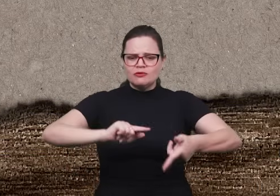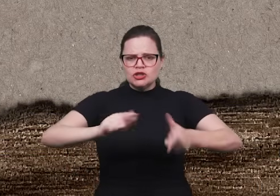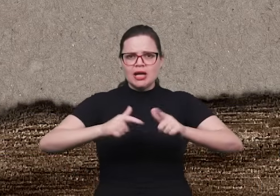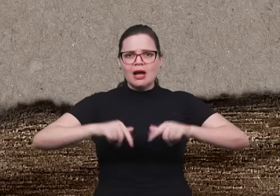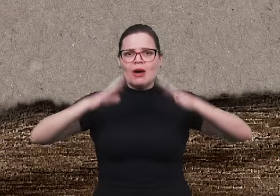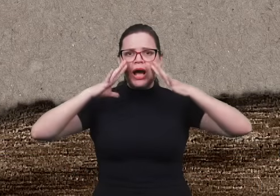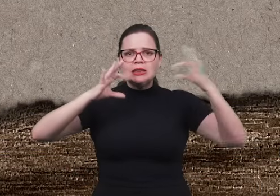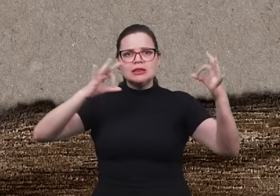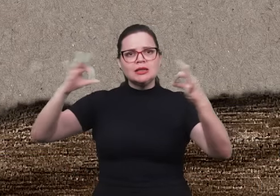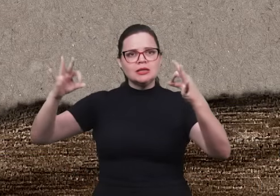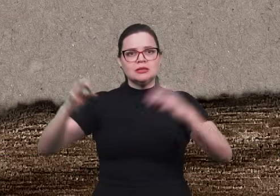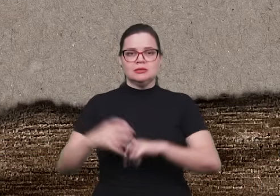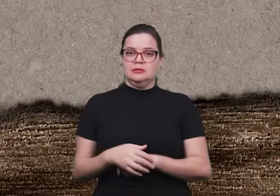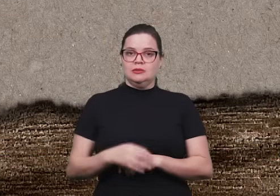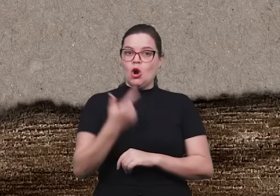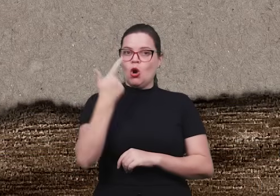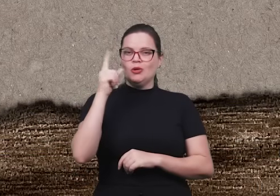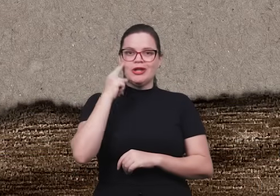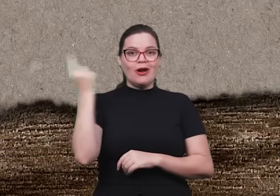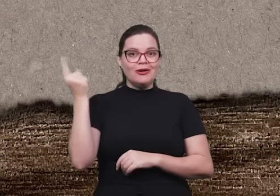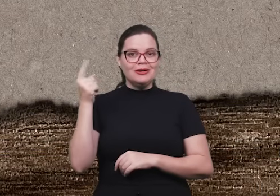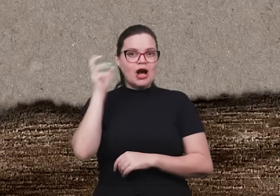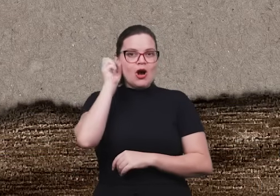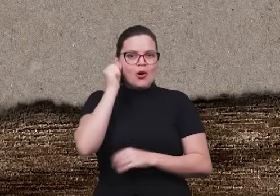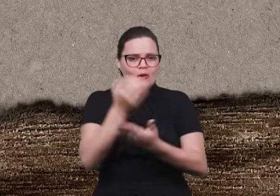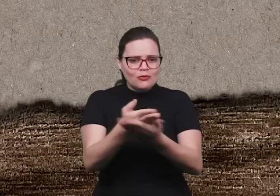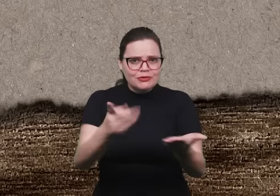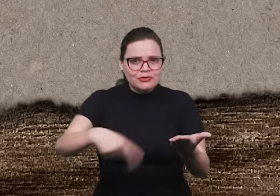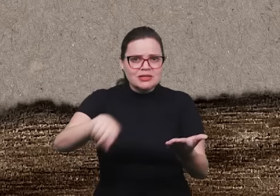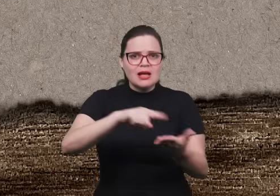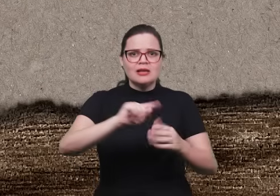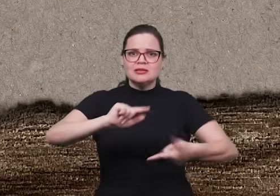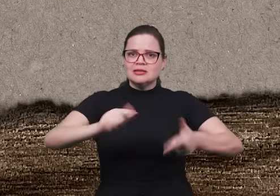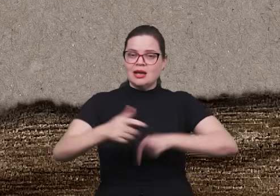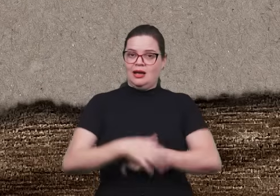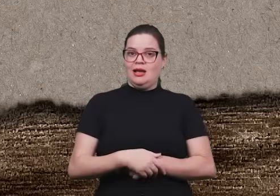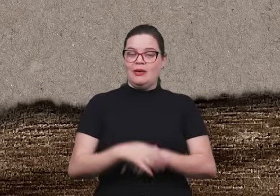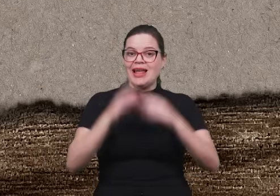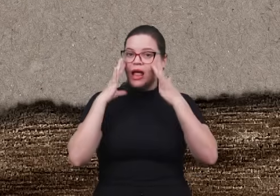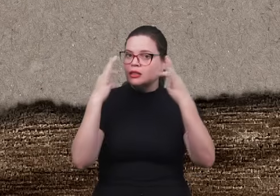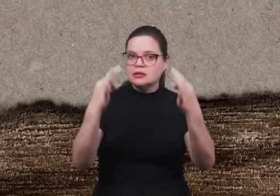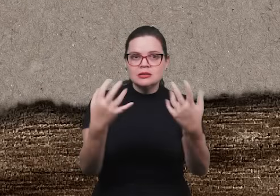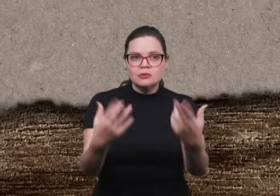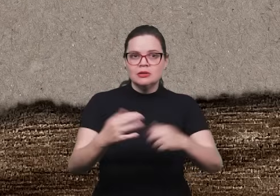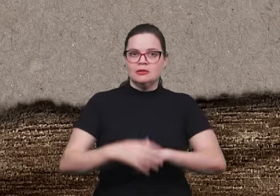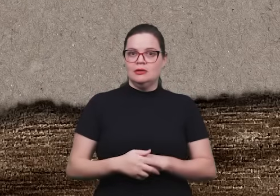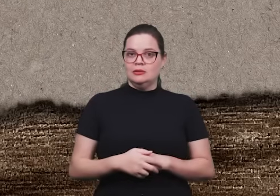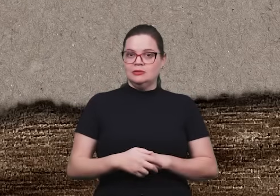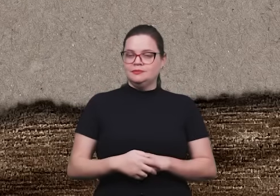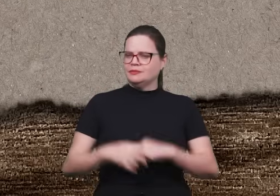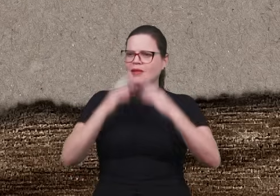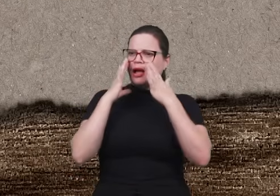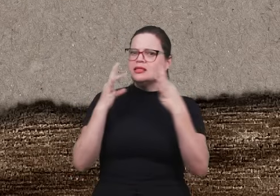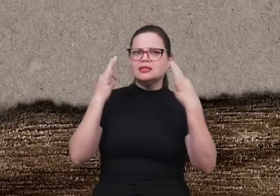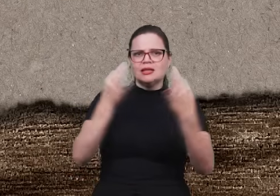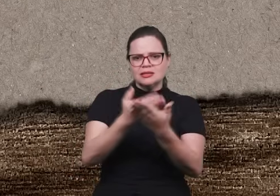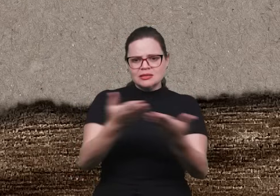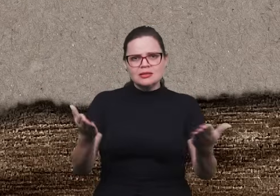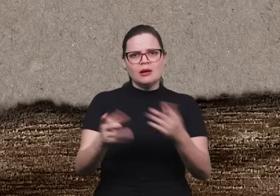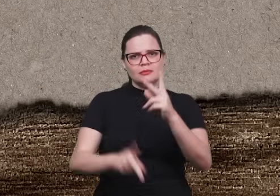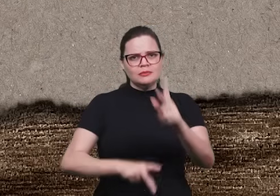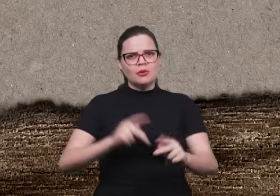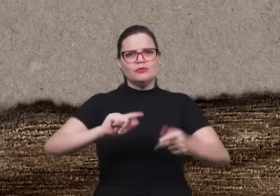ó Israel. Outra expressão, ouve, ó Israel. Depois, outra expressão, ouve, pois,